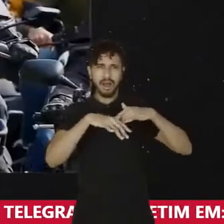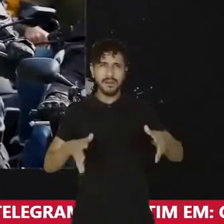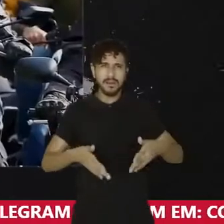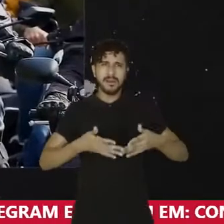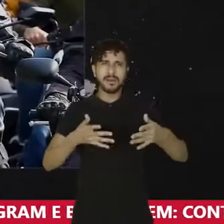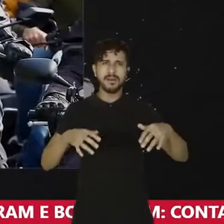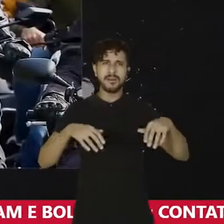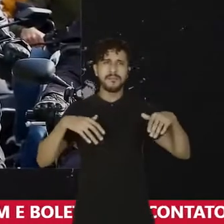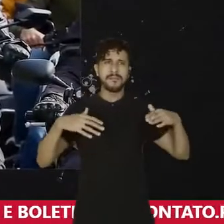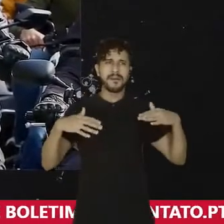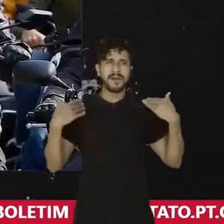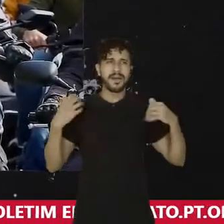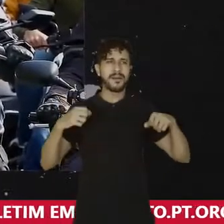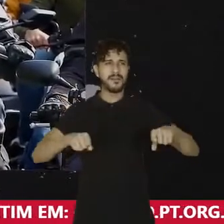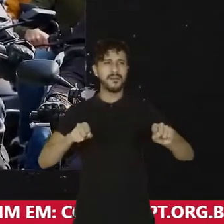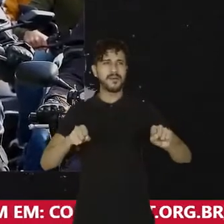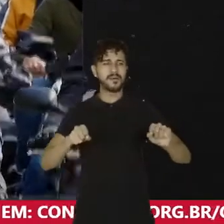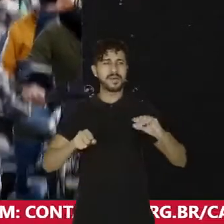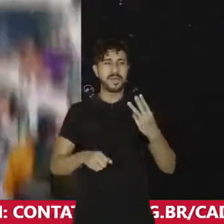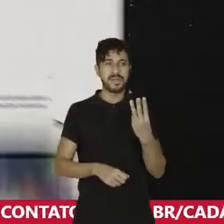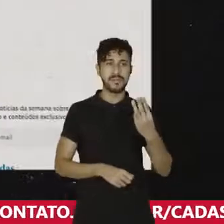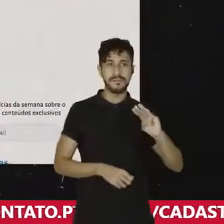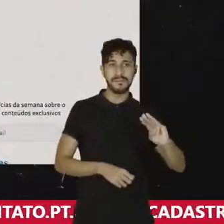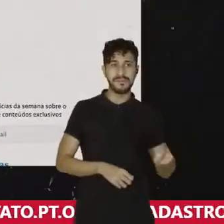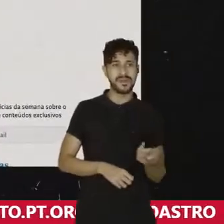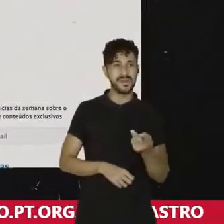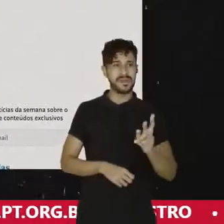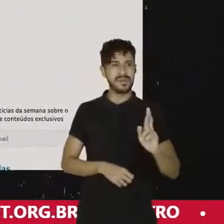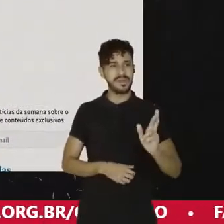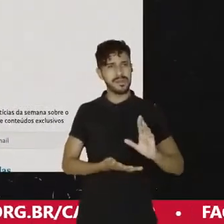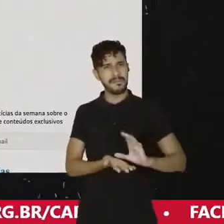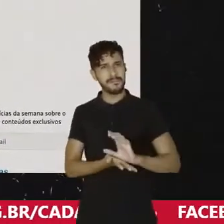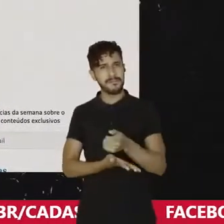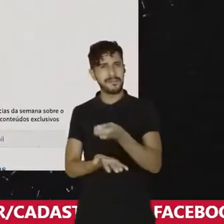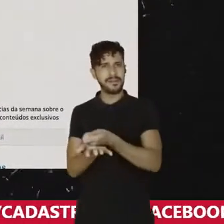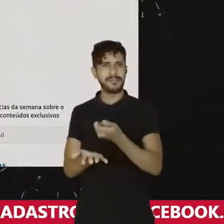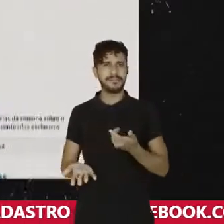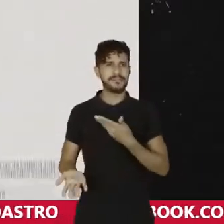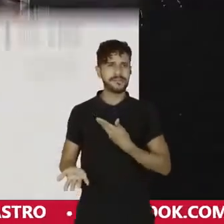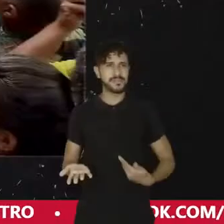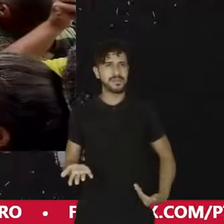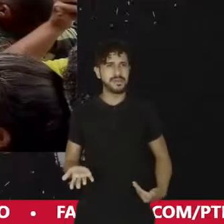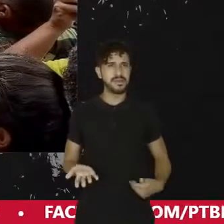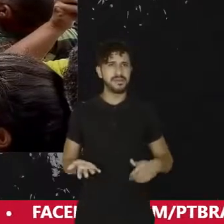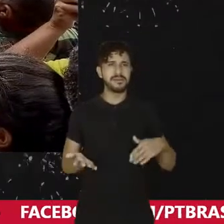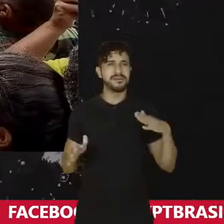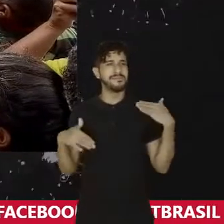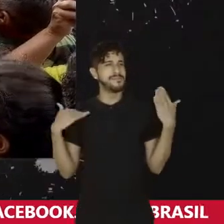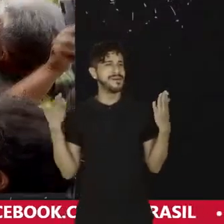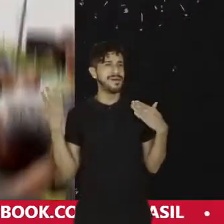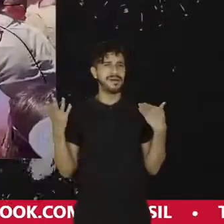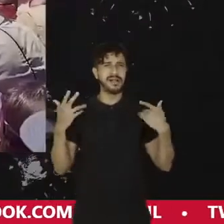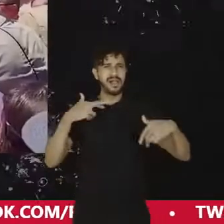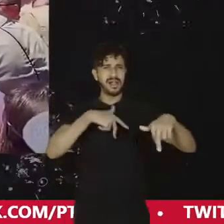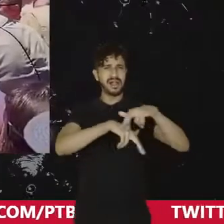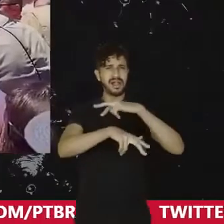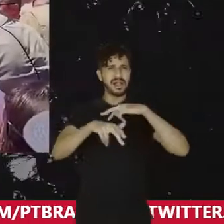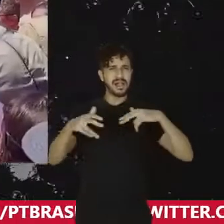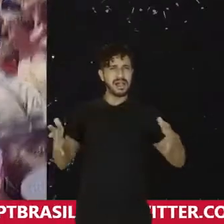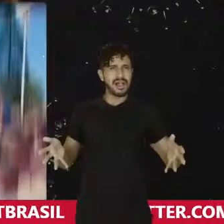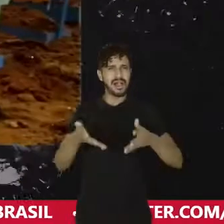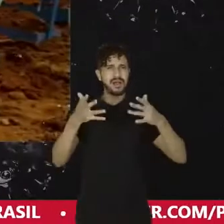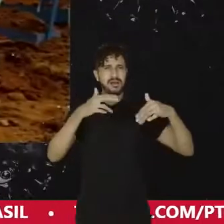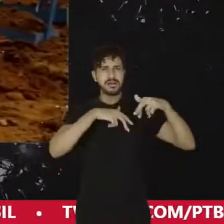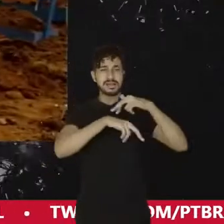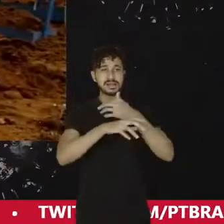motocicletas que já custaram quase 3 milhões de reais aos cofres públicos para desfilar em meio ao caos e as